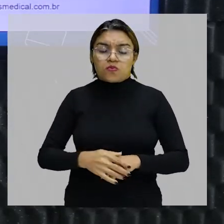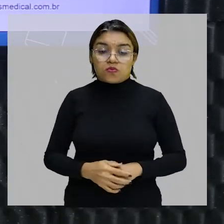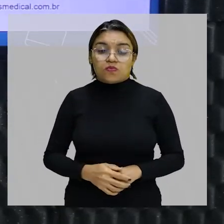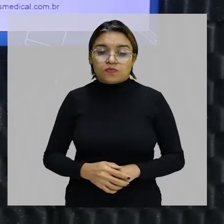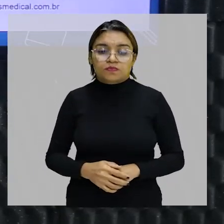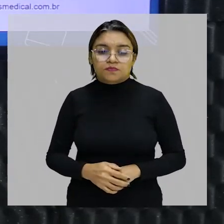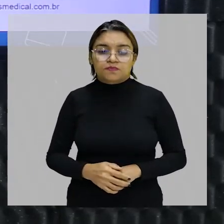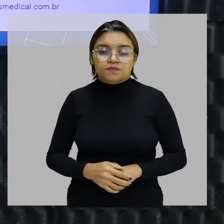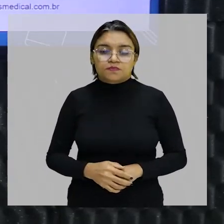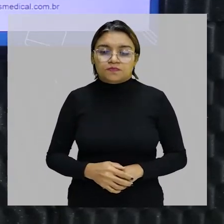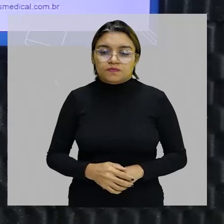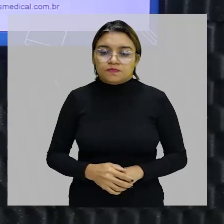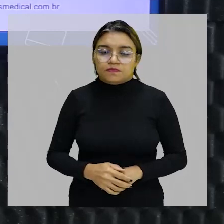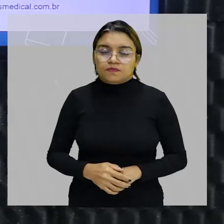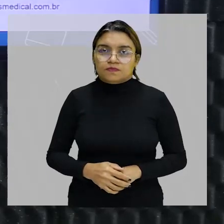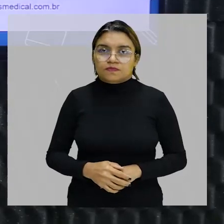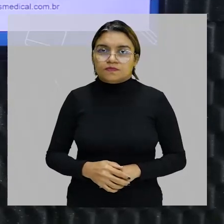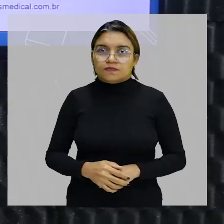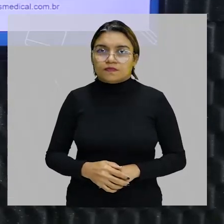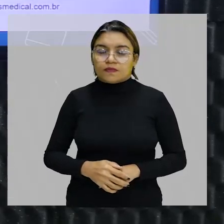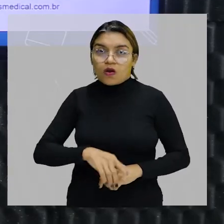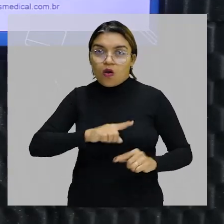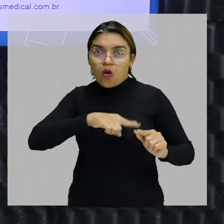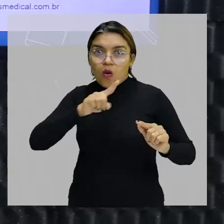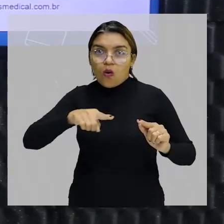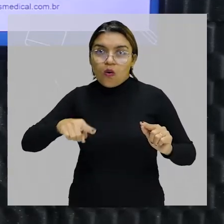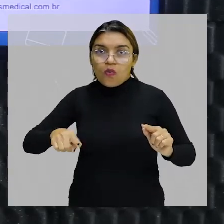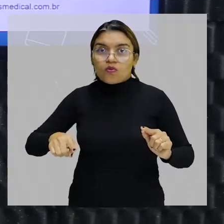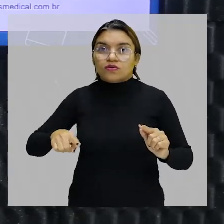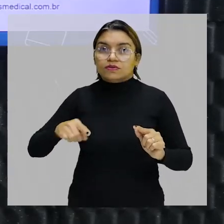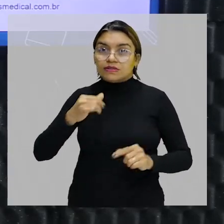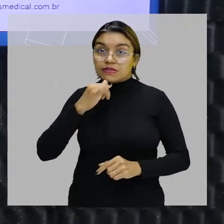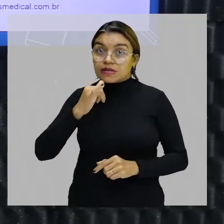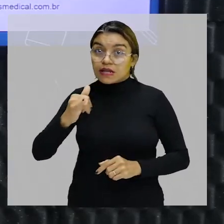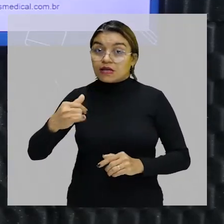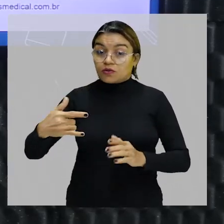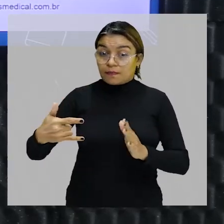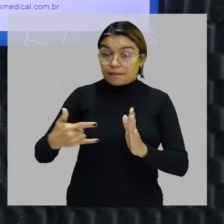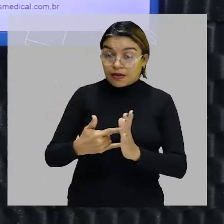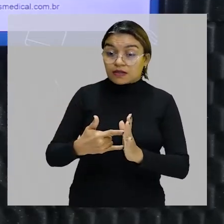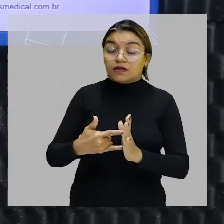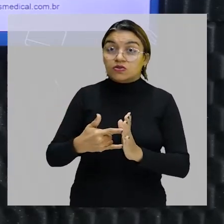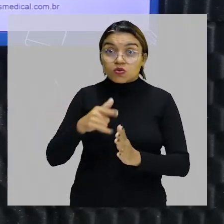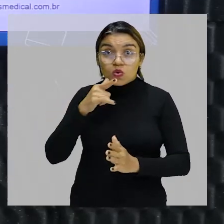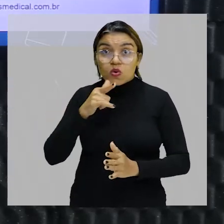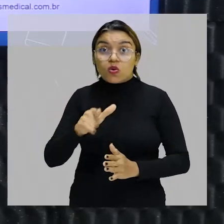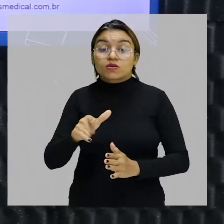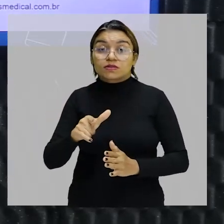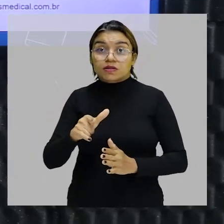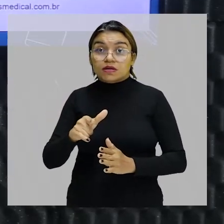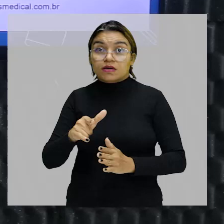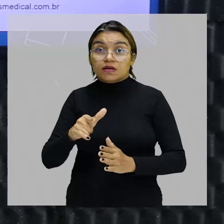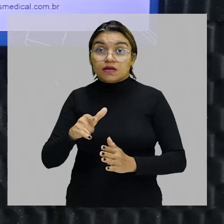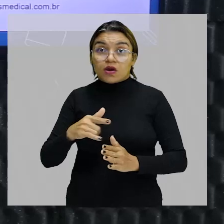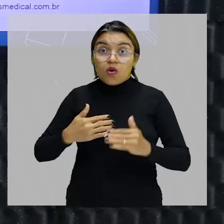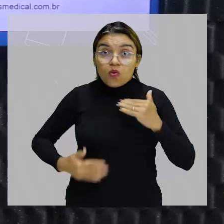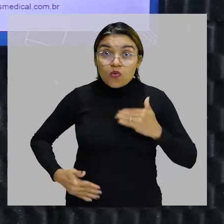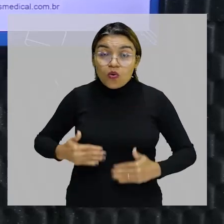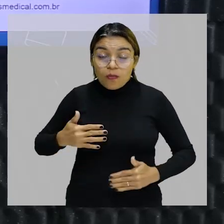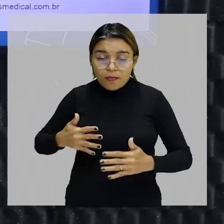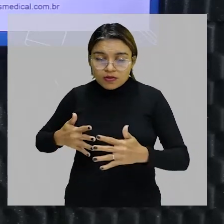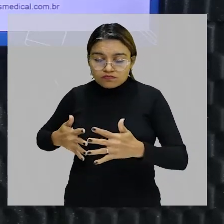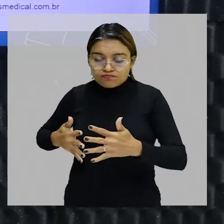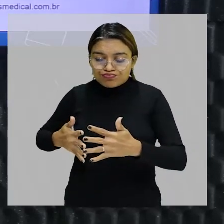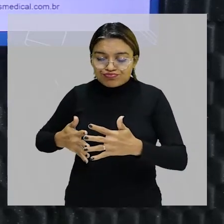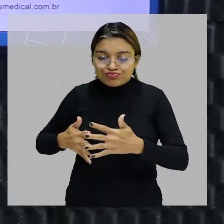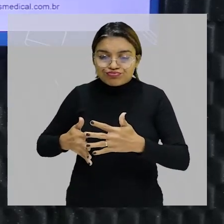Então, por ser ondas eletromagnéticas, olha só, elas conseguem atravessar o corpo humano. E